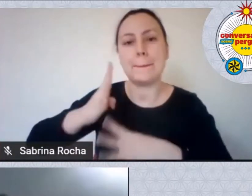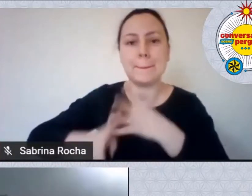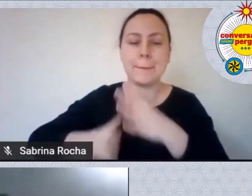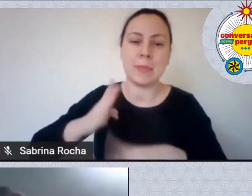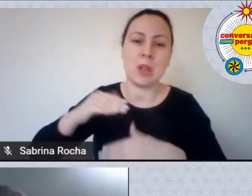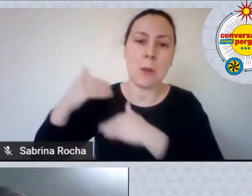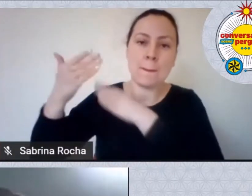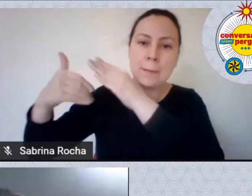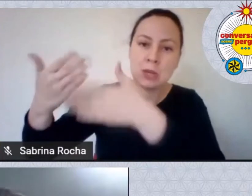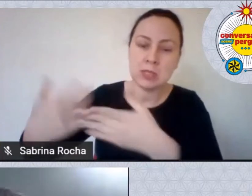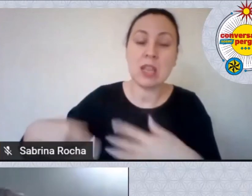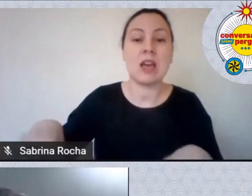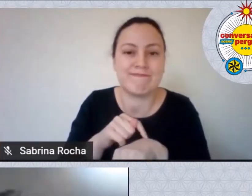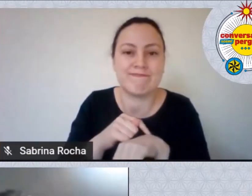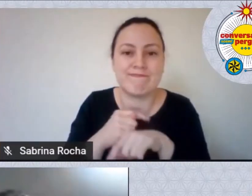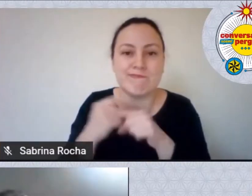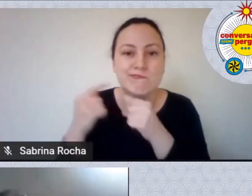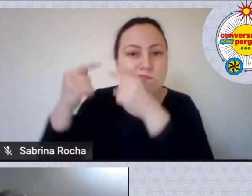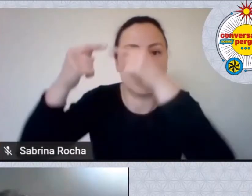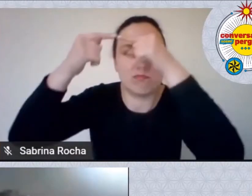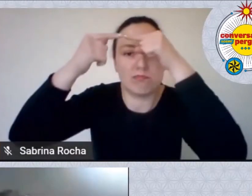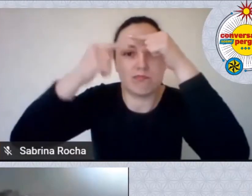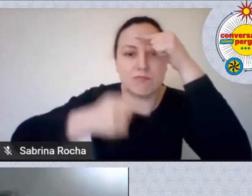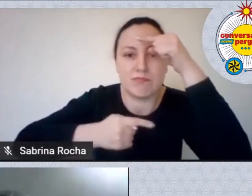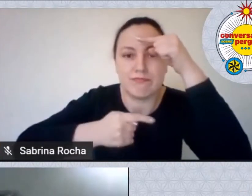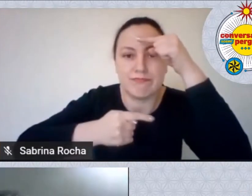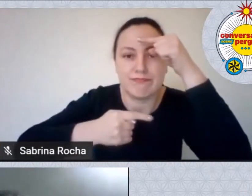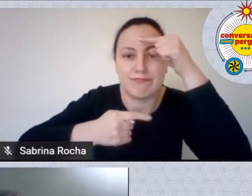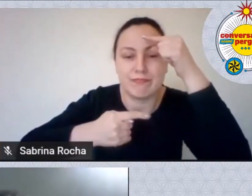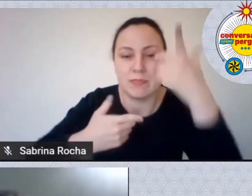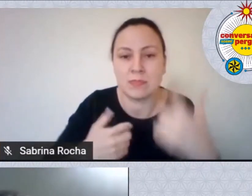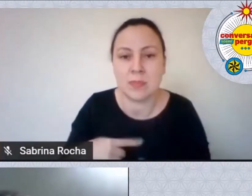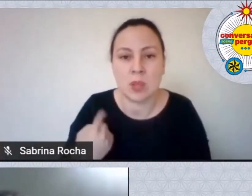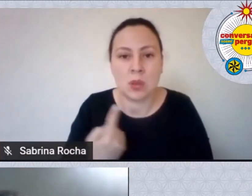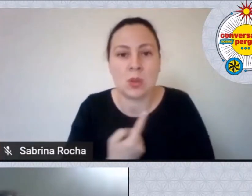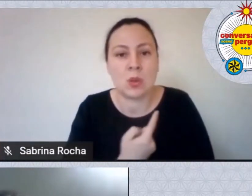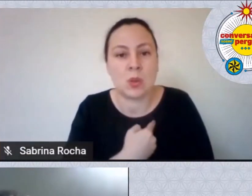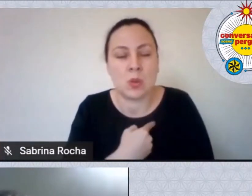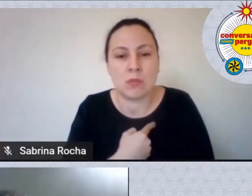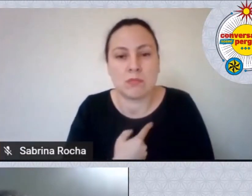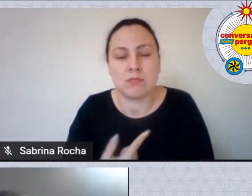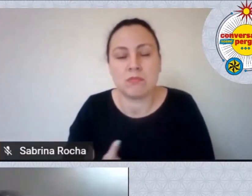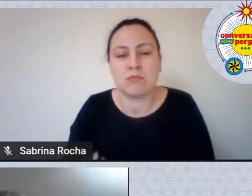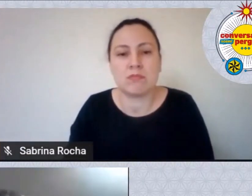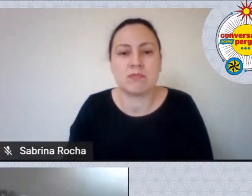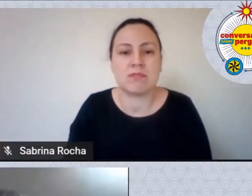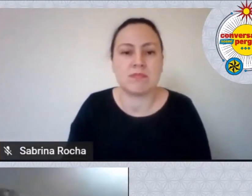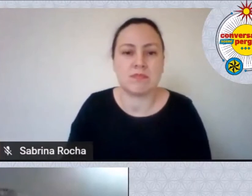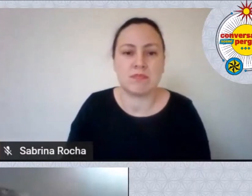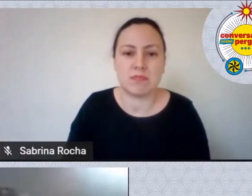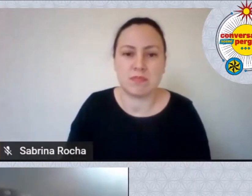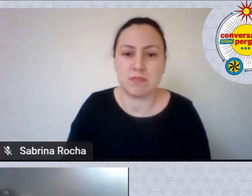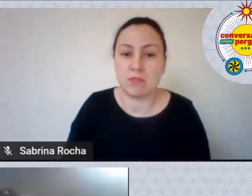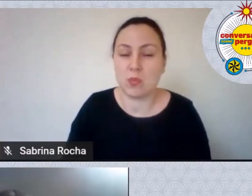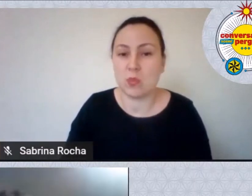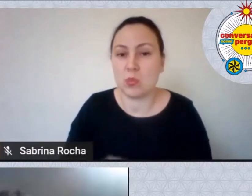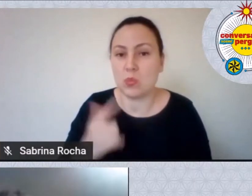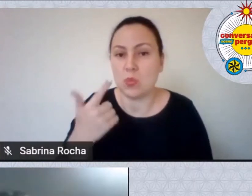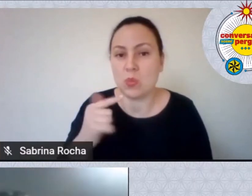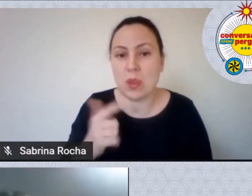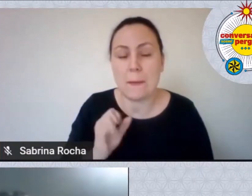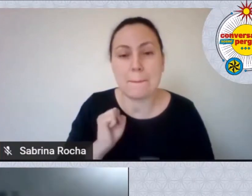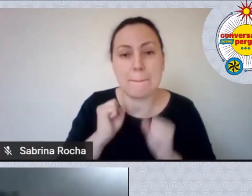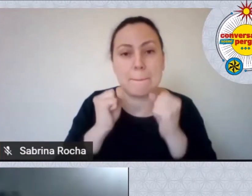vida psíquica das pessoas. A gente não é feito de aço inoxidável, a gente não tem